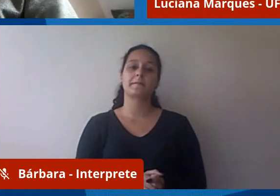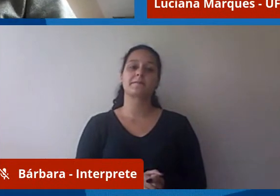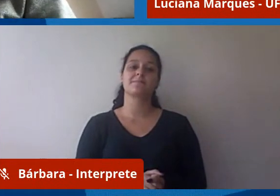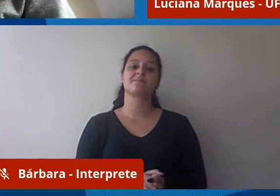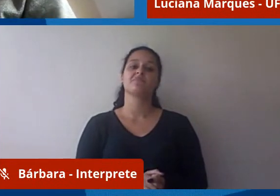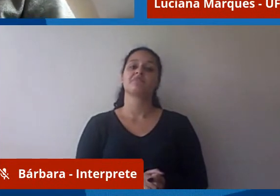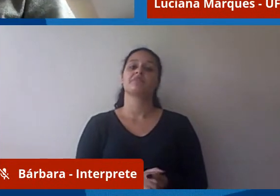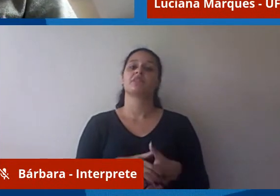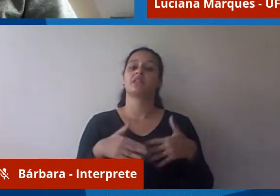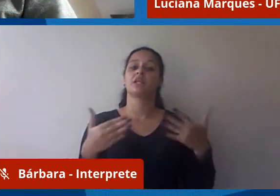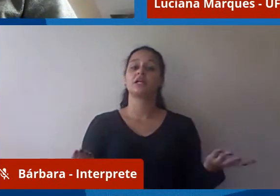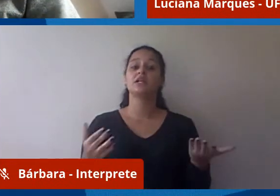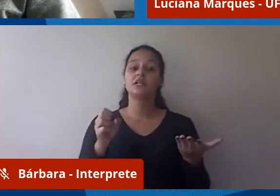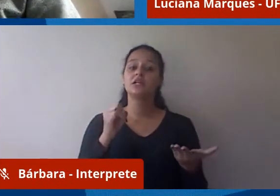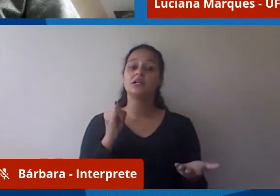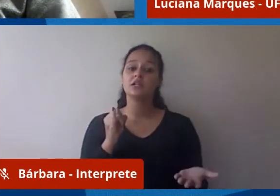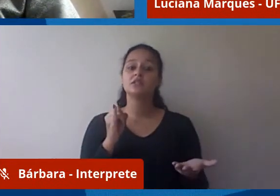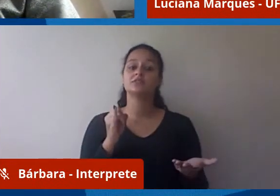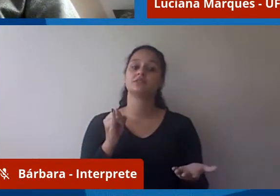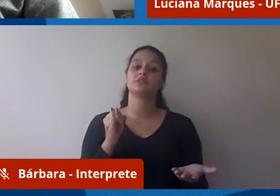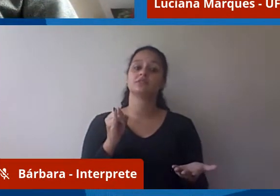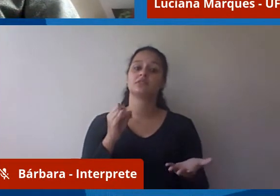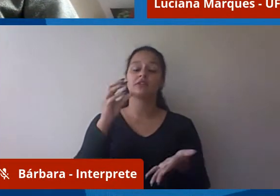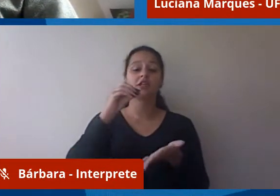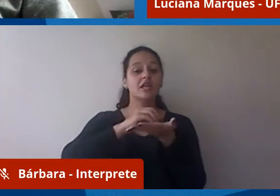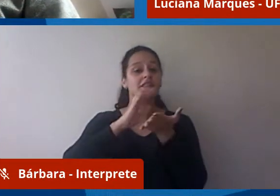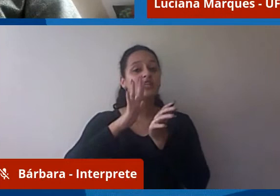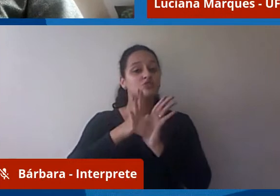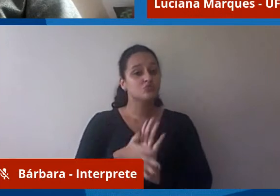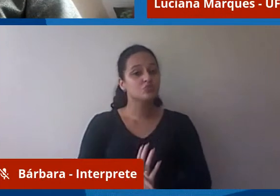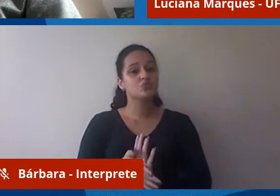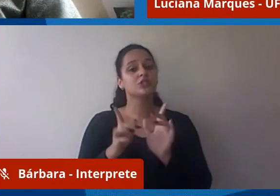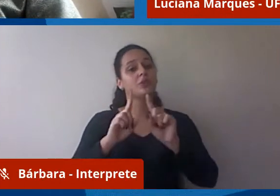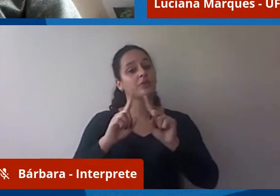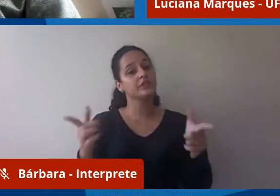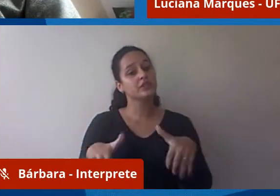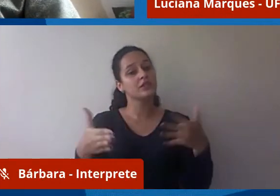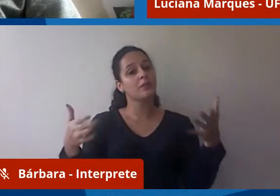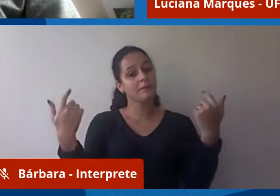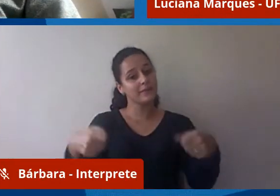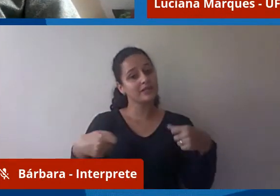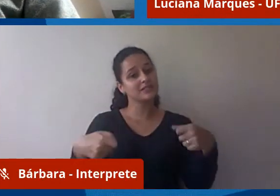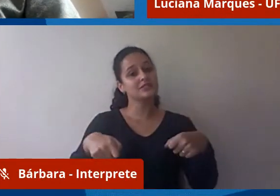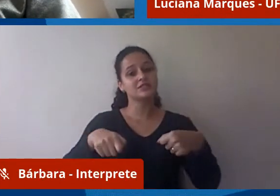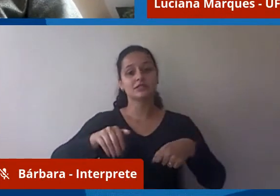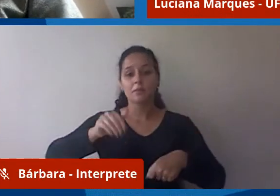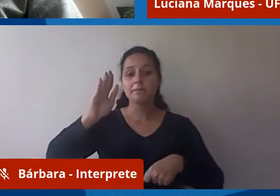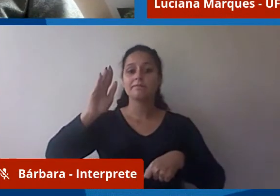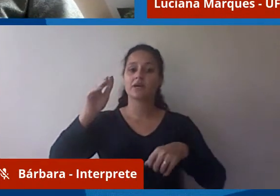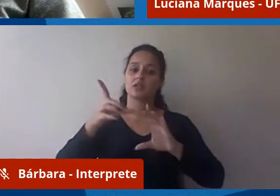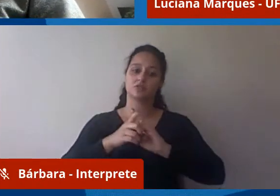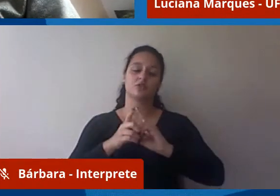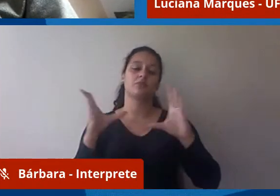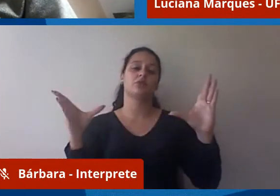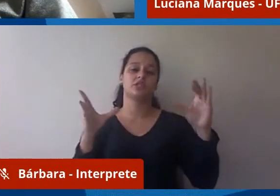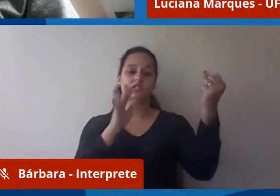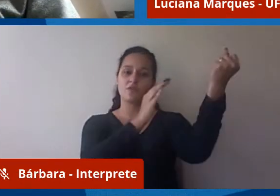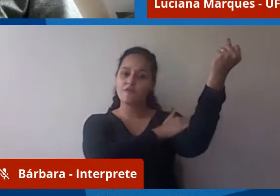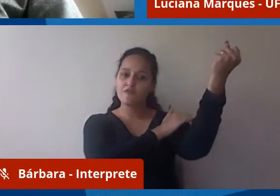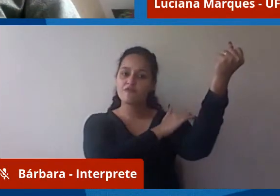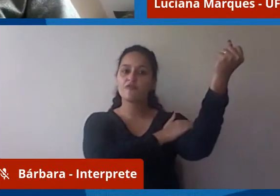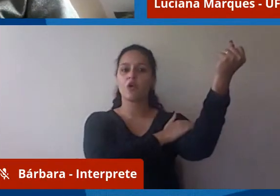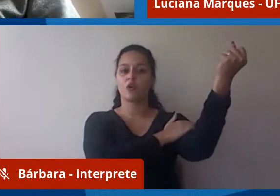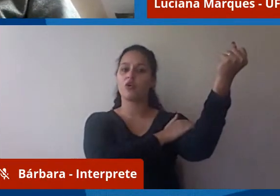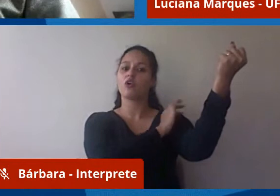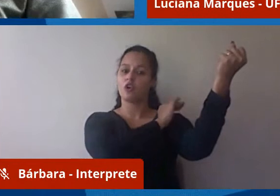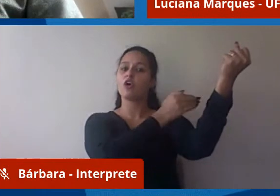se militarizassem, serão destruídos. Então, é mais democracia. Fortalecer o processo democrático,